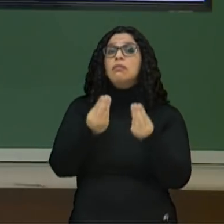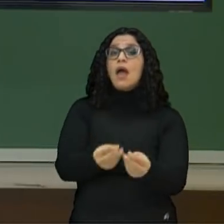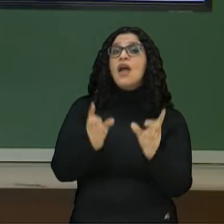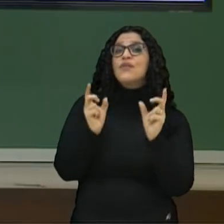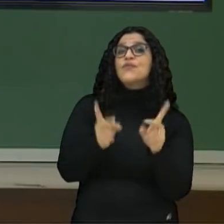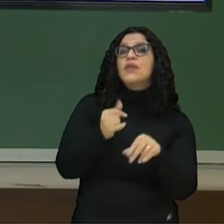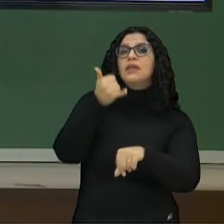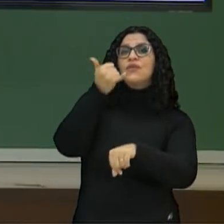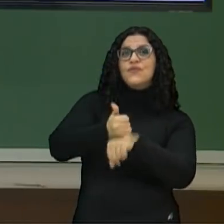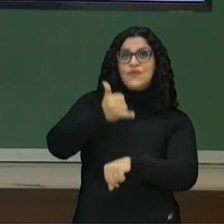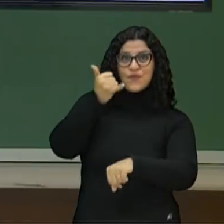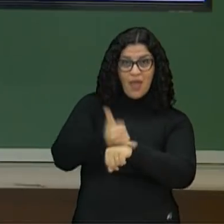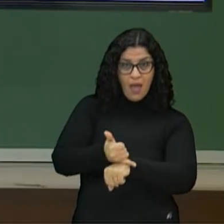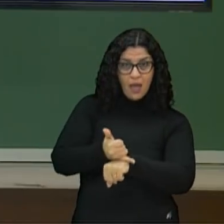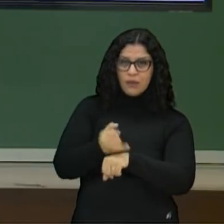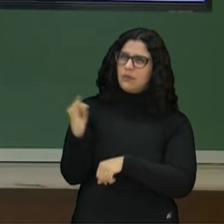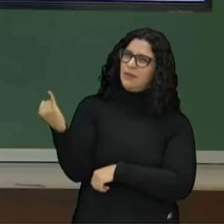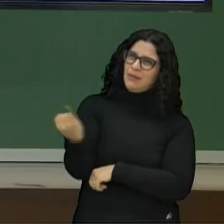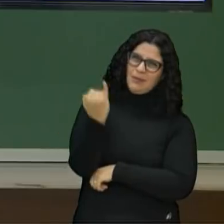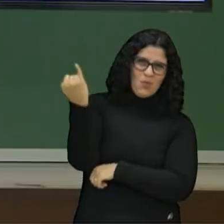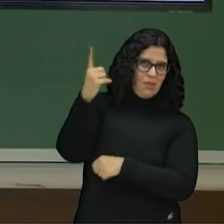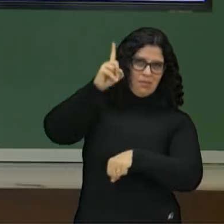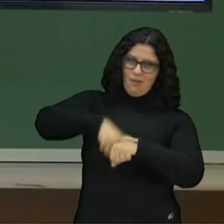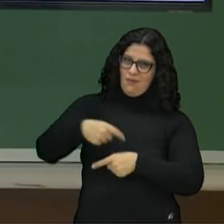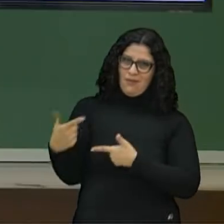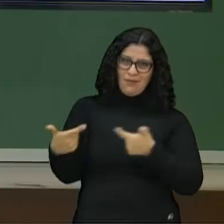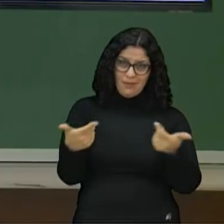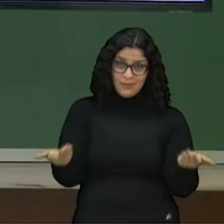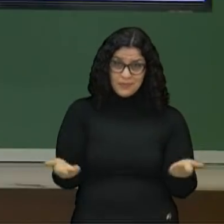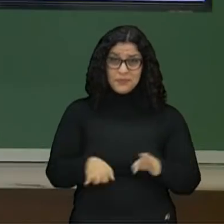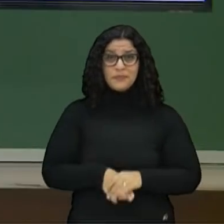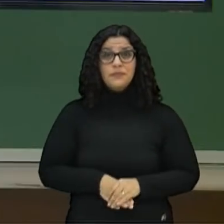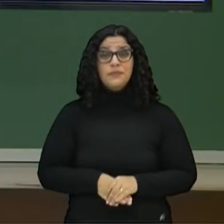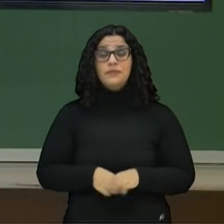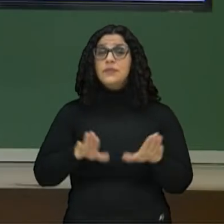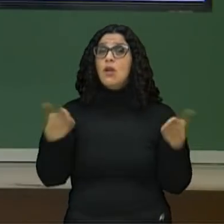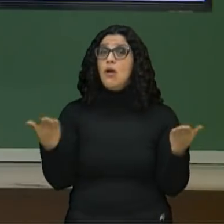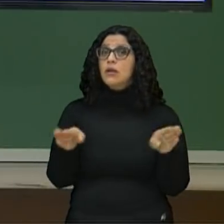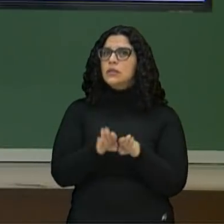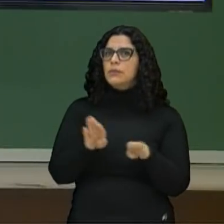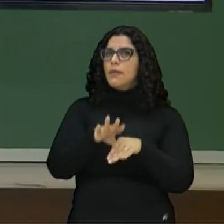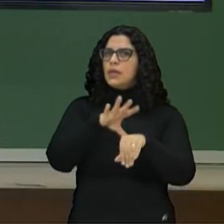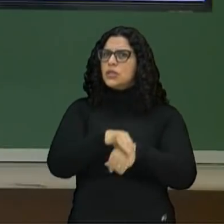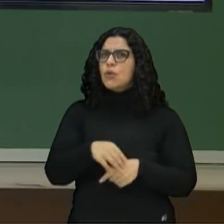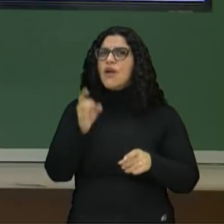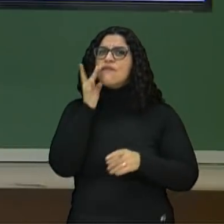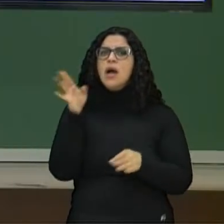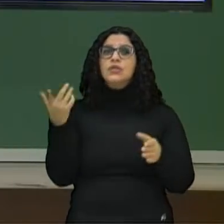fornecer ferro, fundamental numa guerra. Então, para garantir o